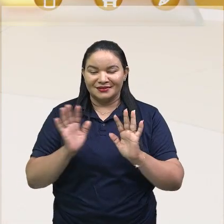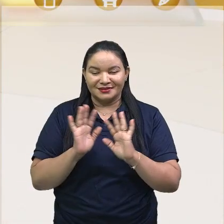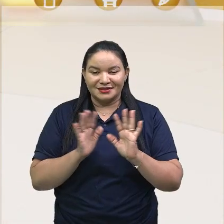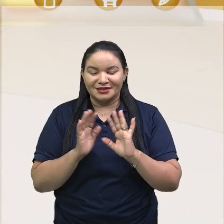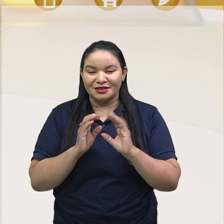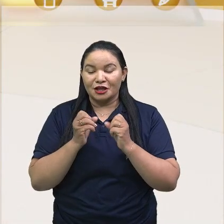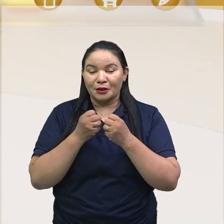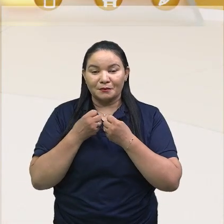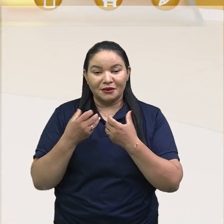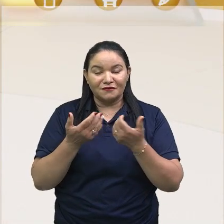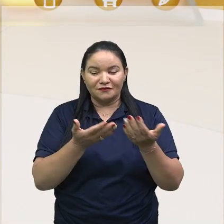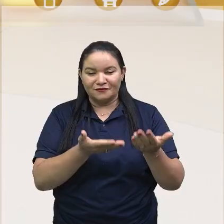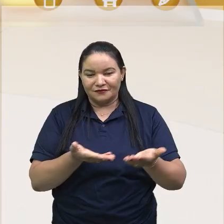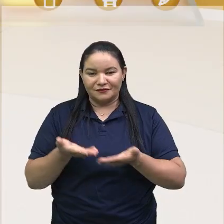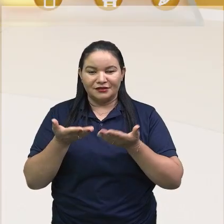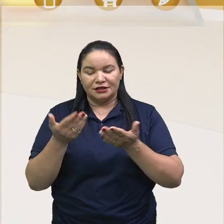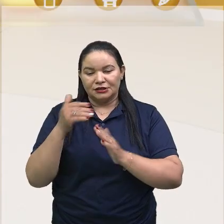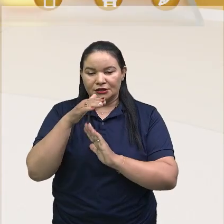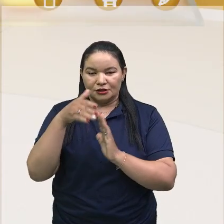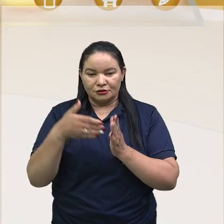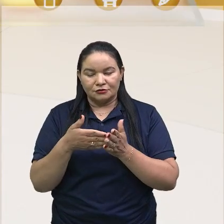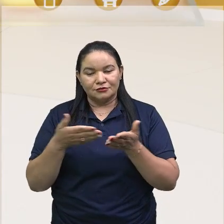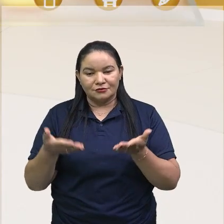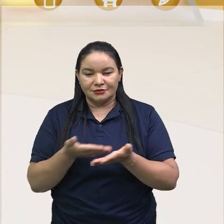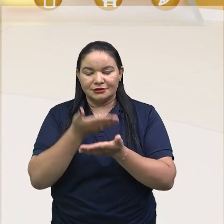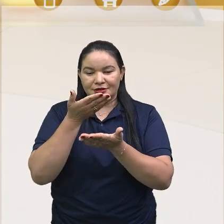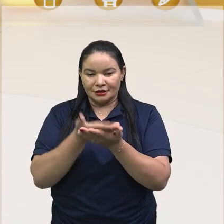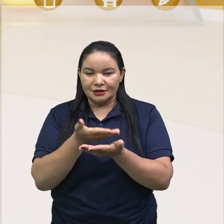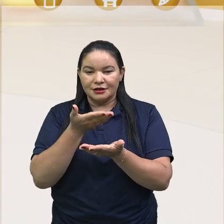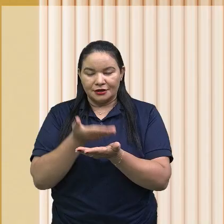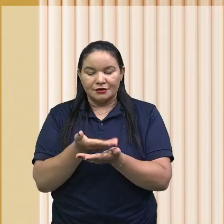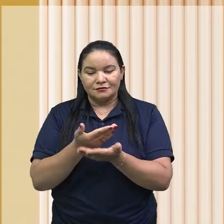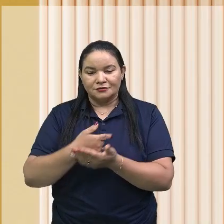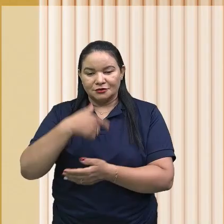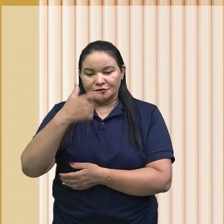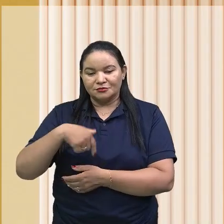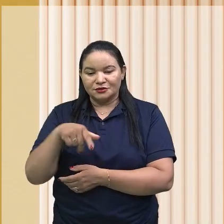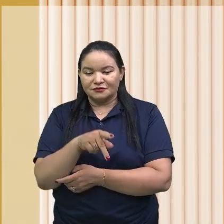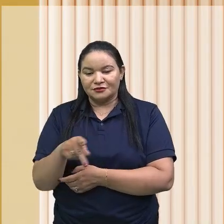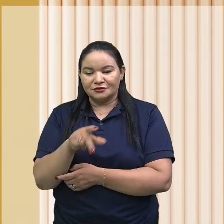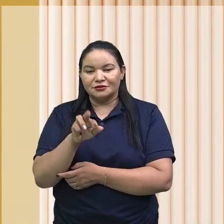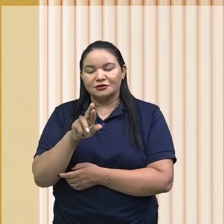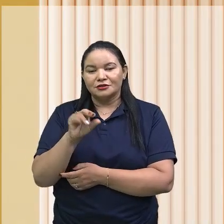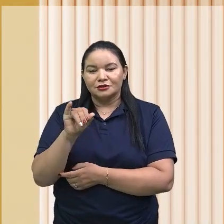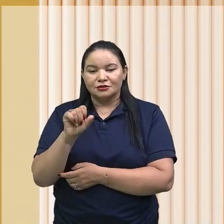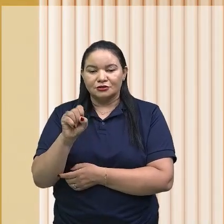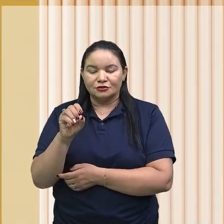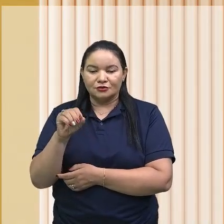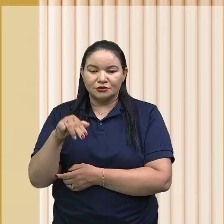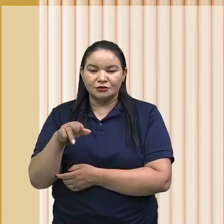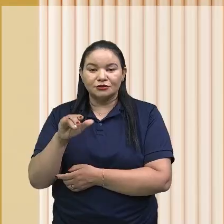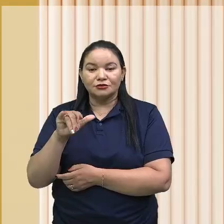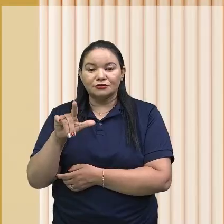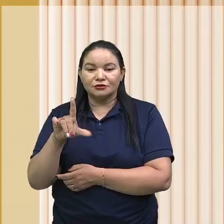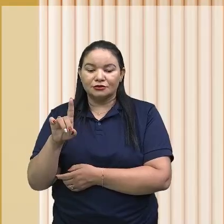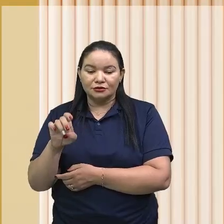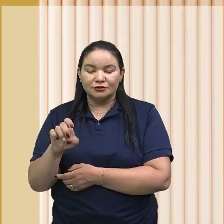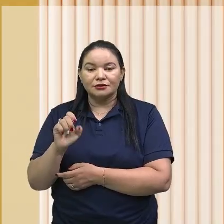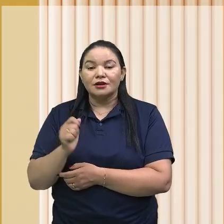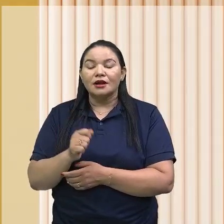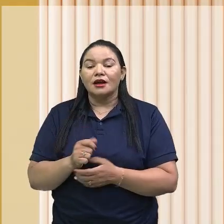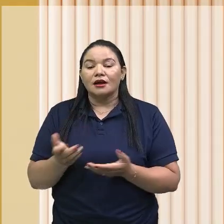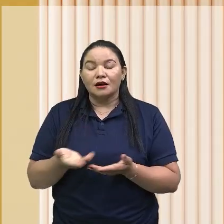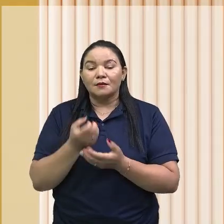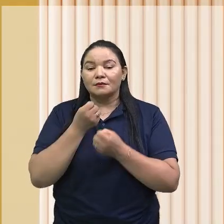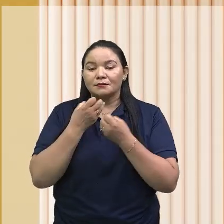sejam todos muito bem-vindos para mais uma aula. Eu sou a professora Risonilde Araújo e é sempre bom